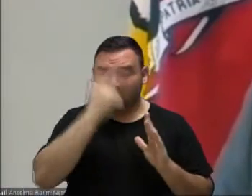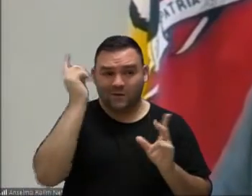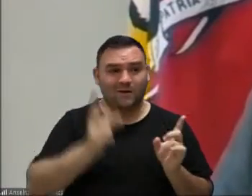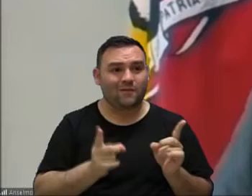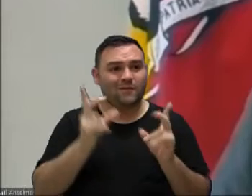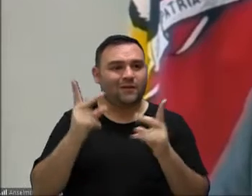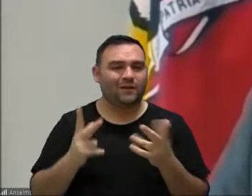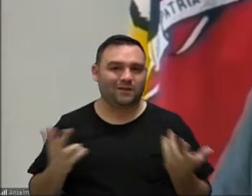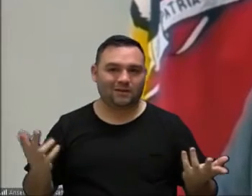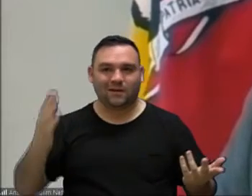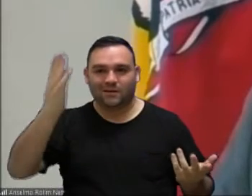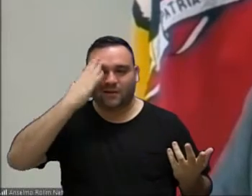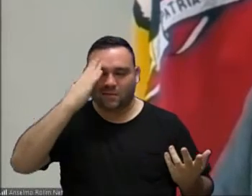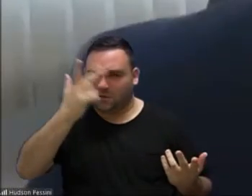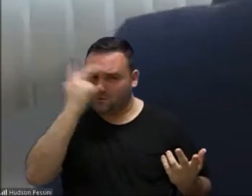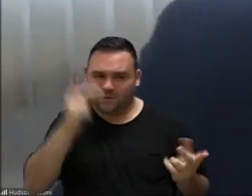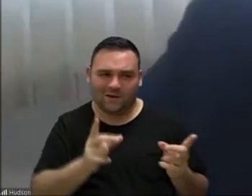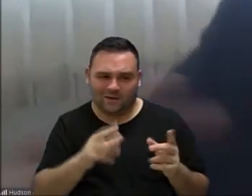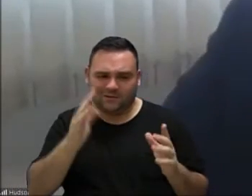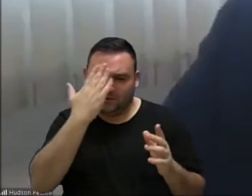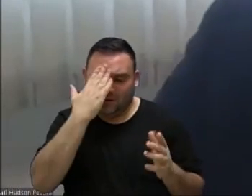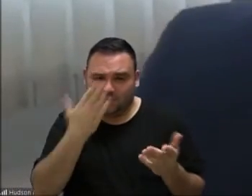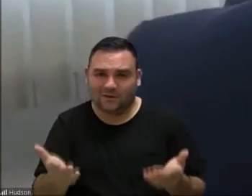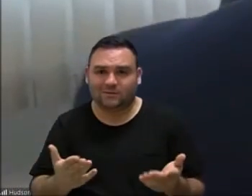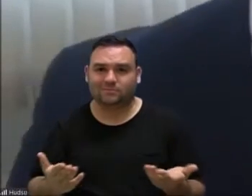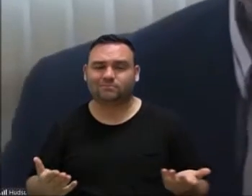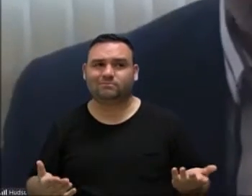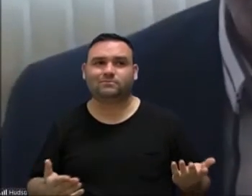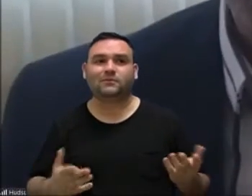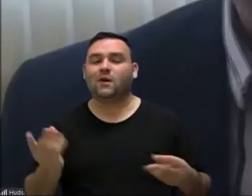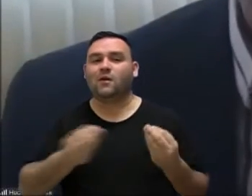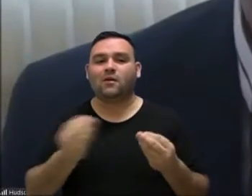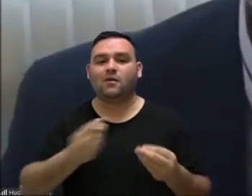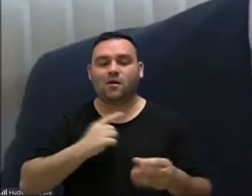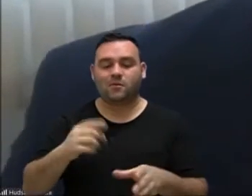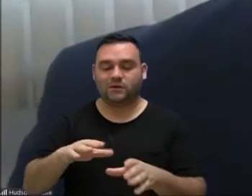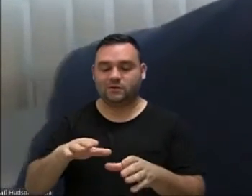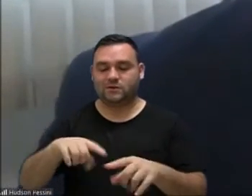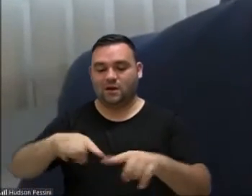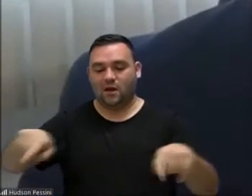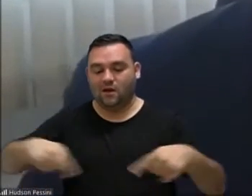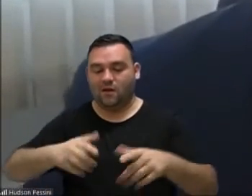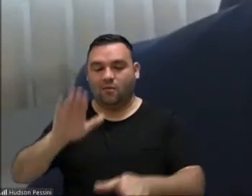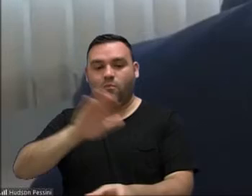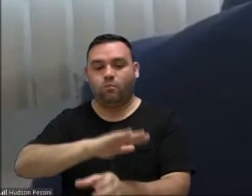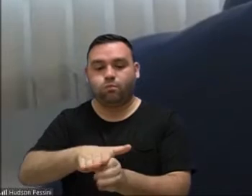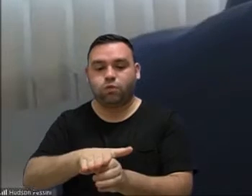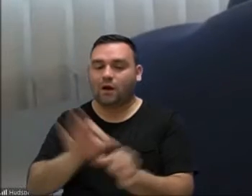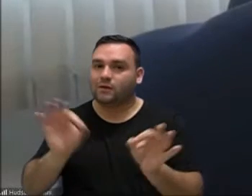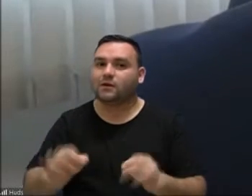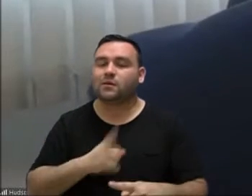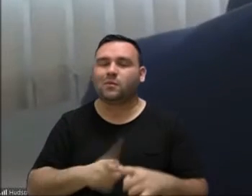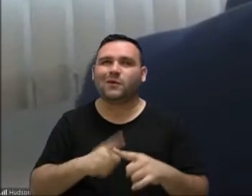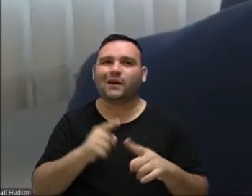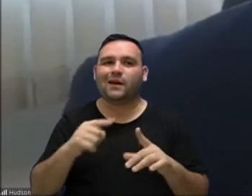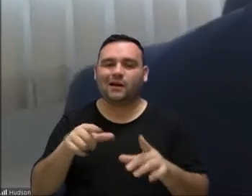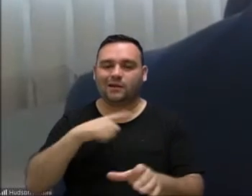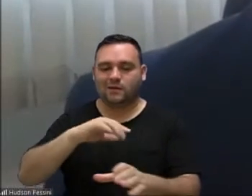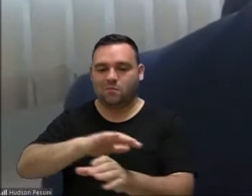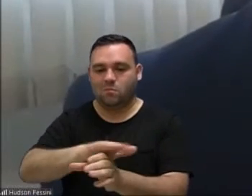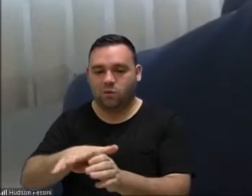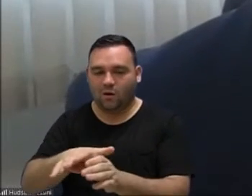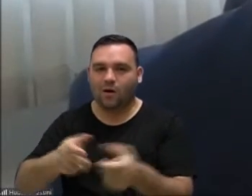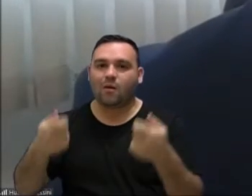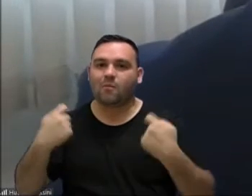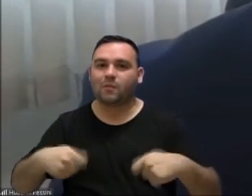vende tampa de bueiro ele sabe que é uma tampa de bueiro aí a bueira ficava sem a tampa até porque aquele modelo de bueiro tem que